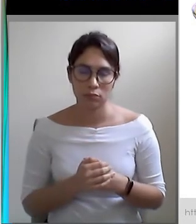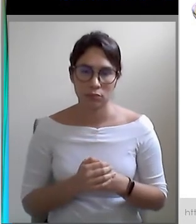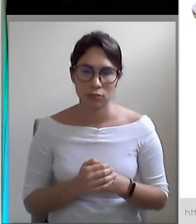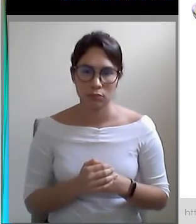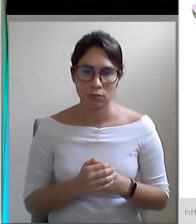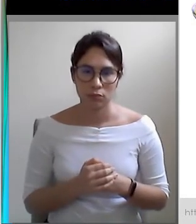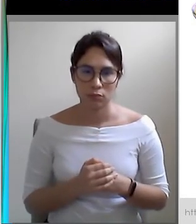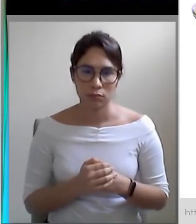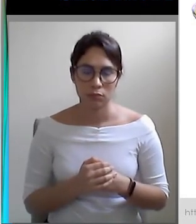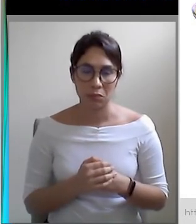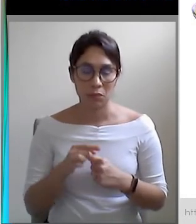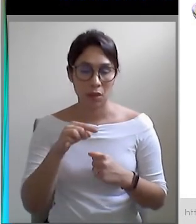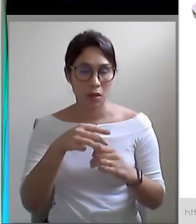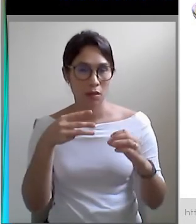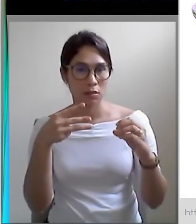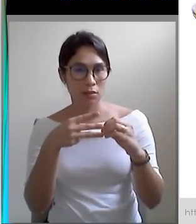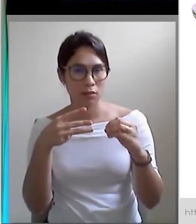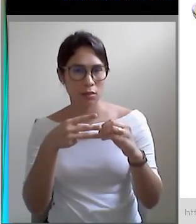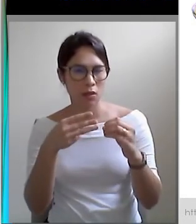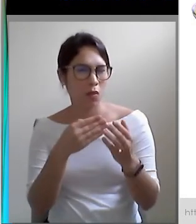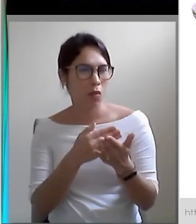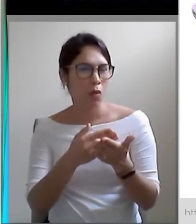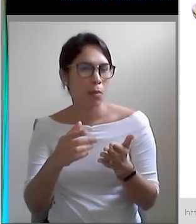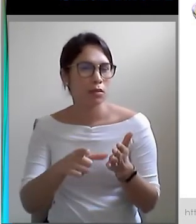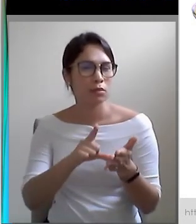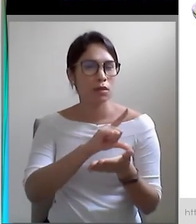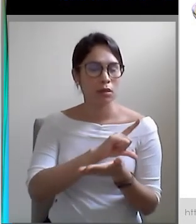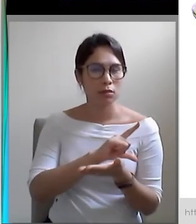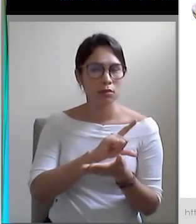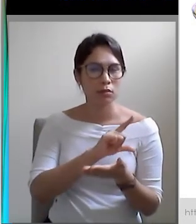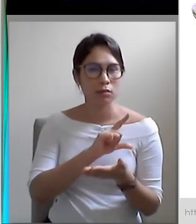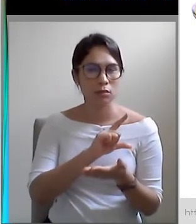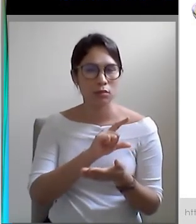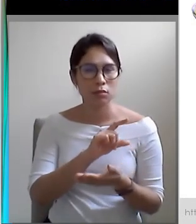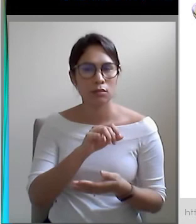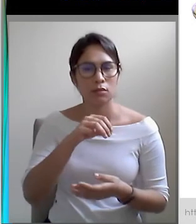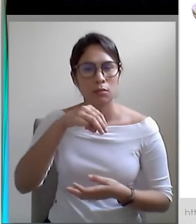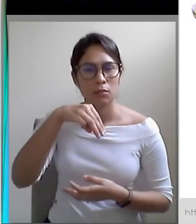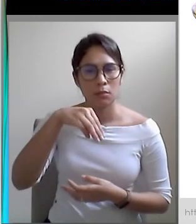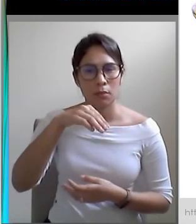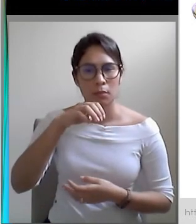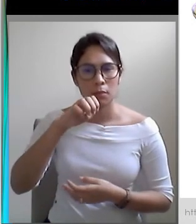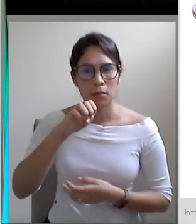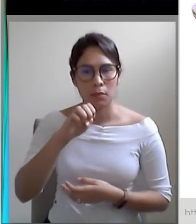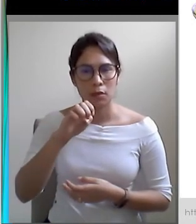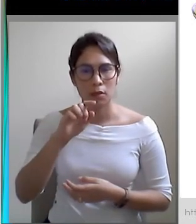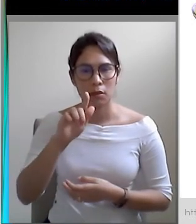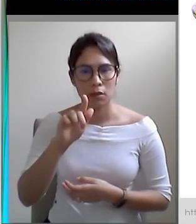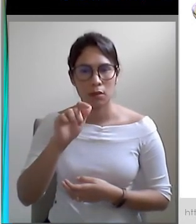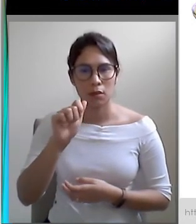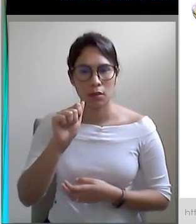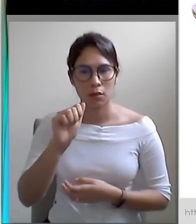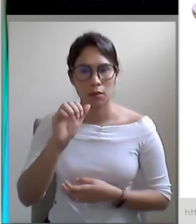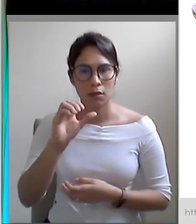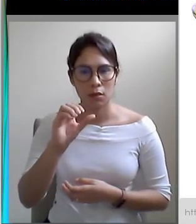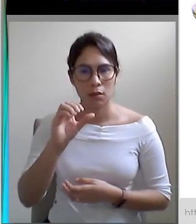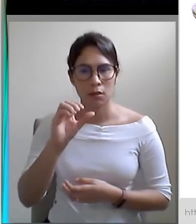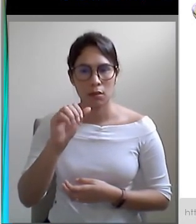amadurecimento. As plaquetas originam-se a partir dos megacariócitos.